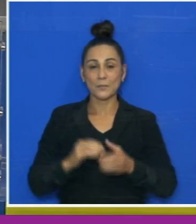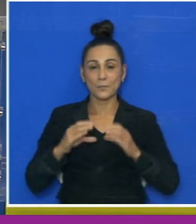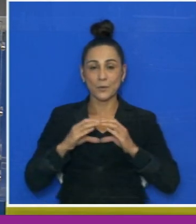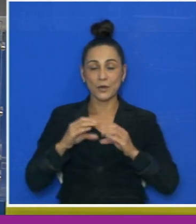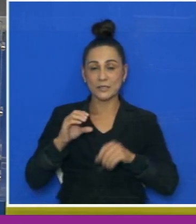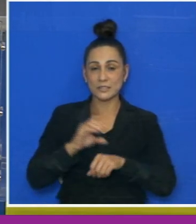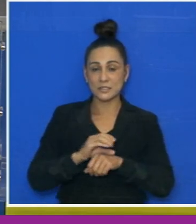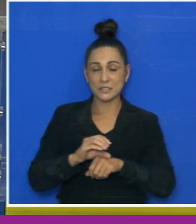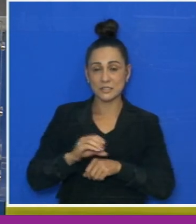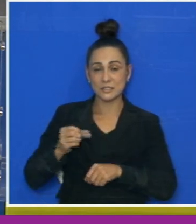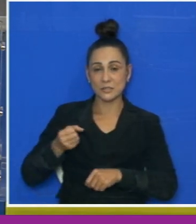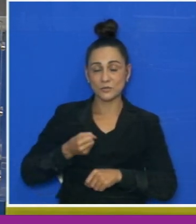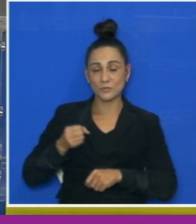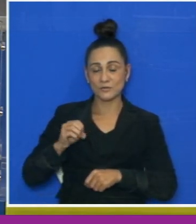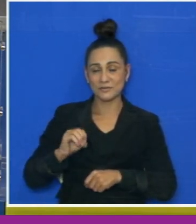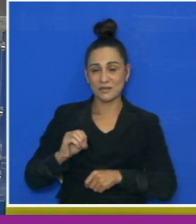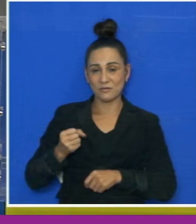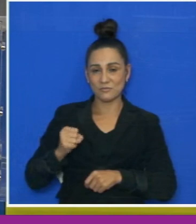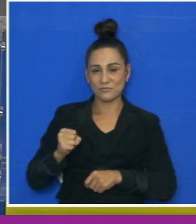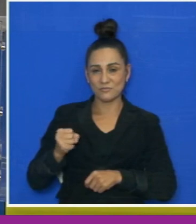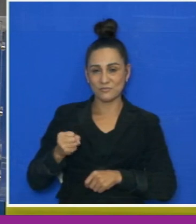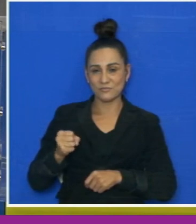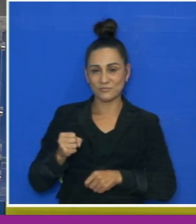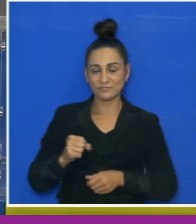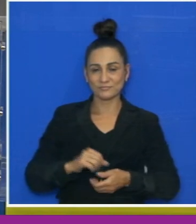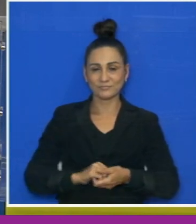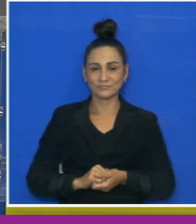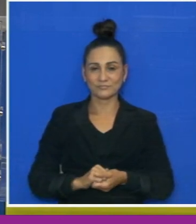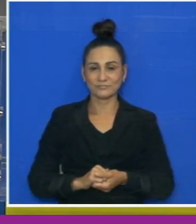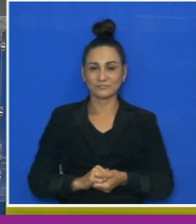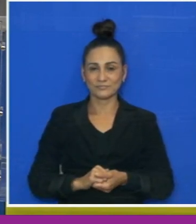Bola cinza número 08.